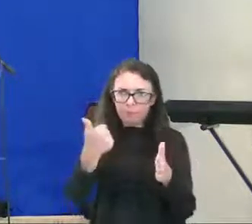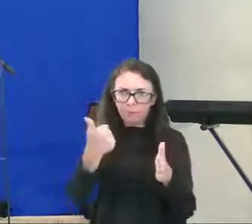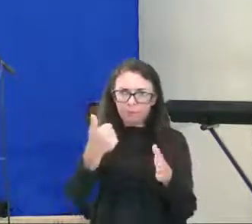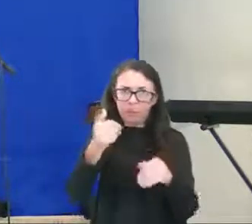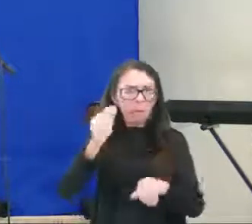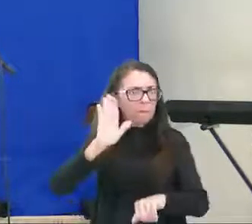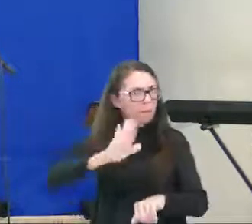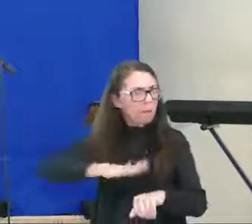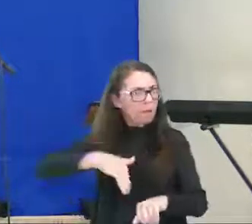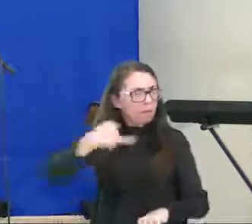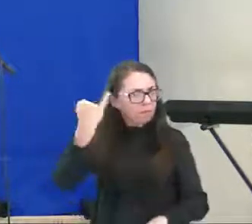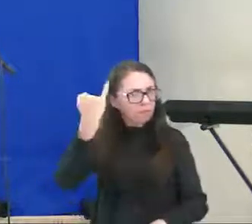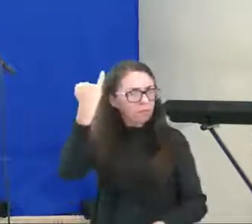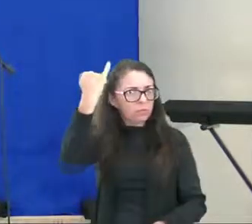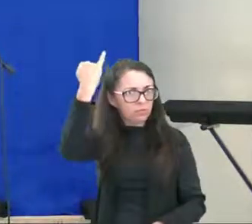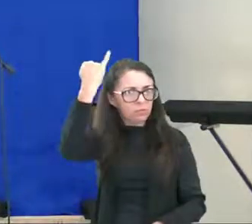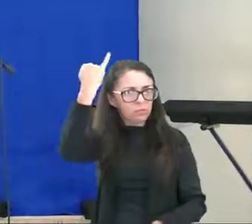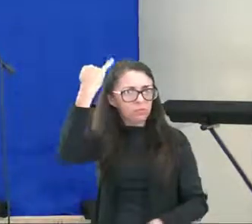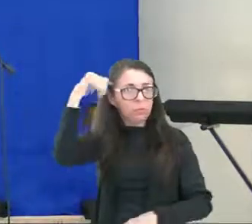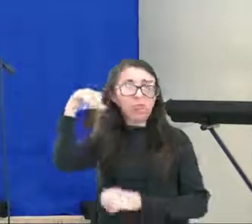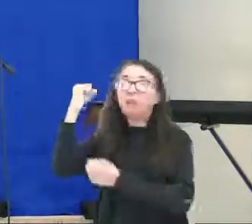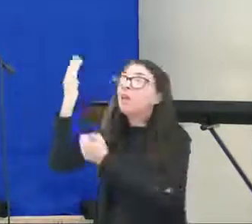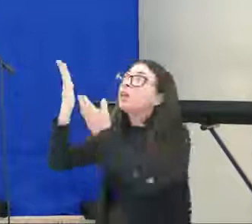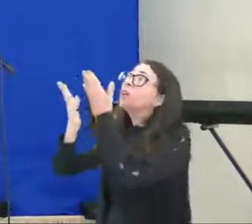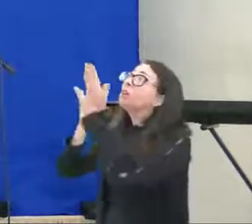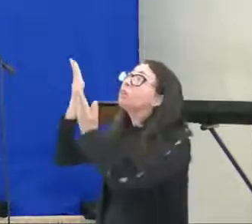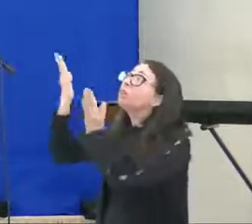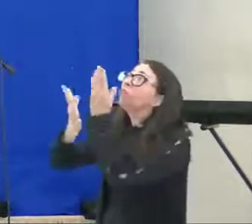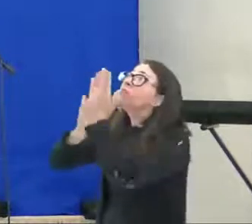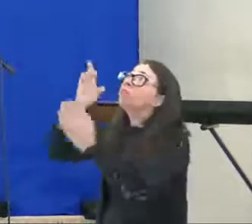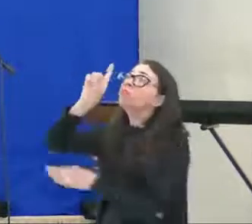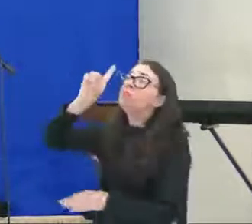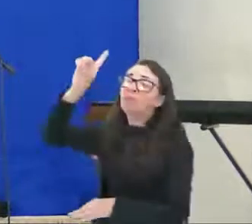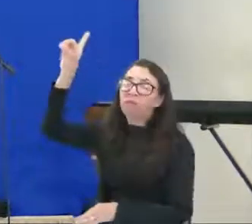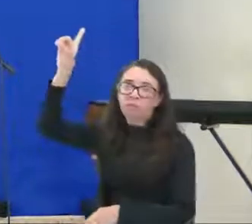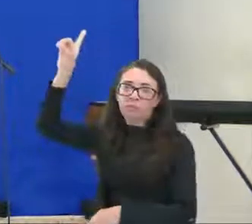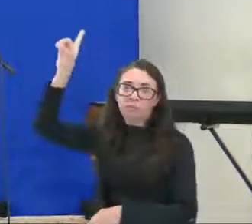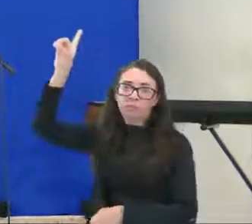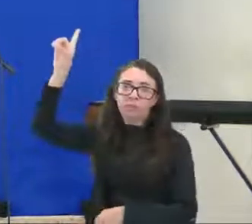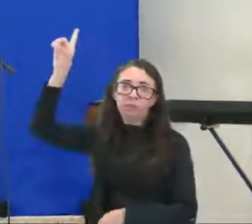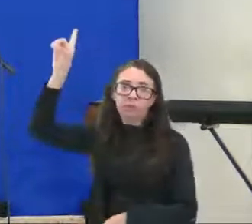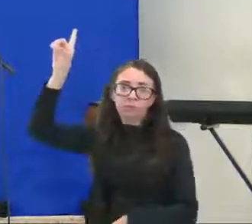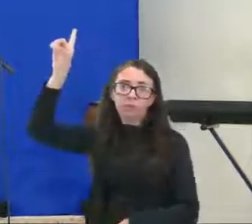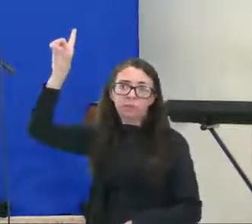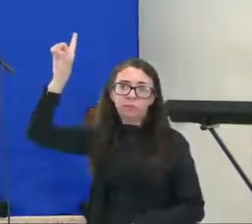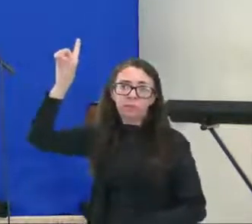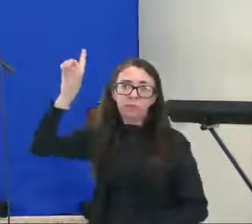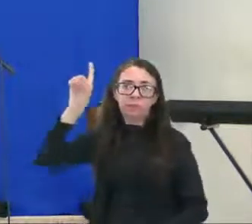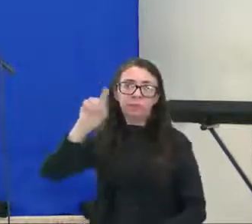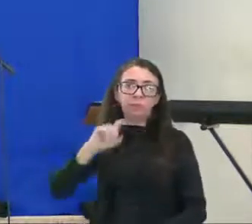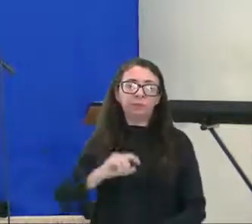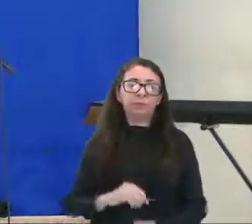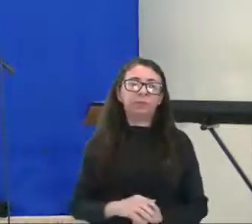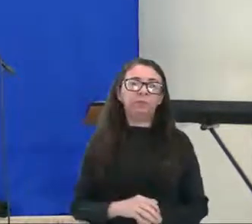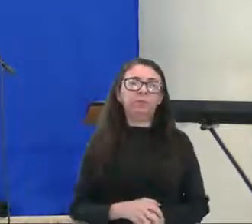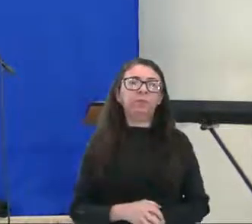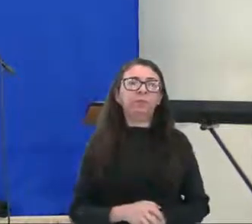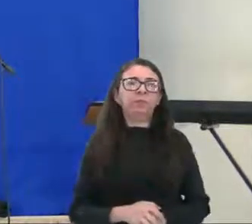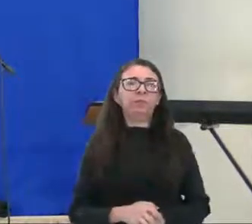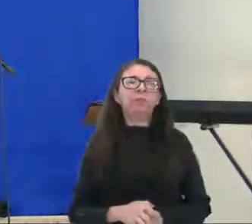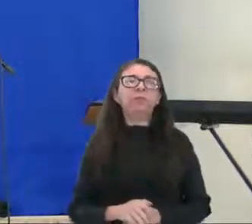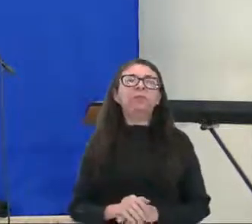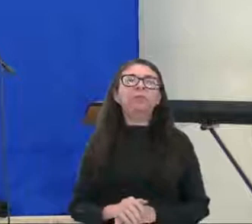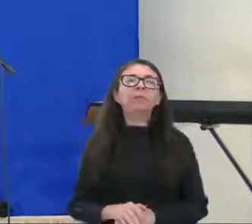a quem recebe e se vangloria um pouco, né, daquilo que ela recebe. A primeira não.